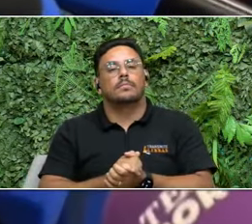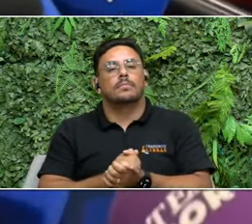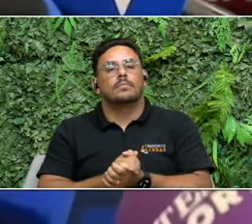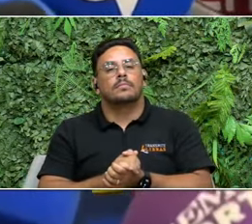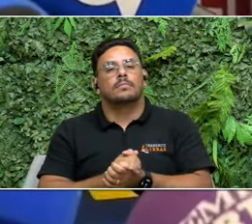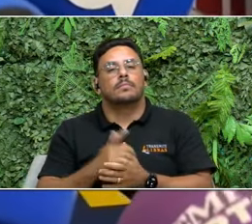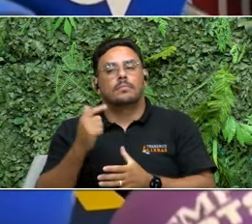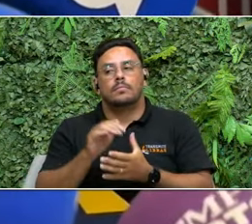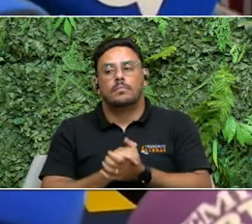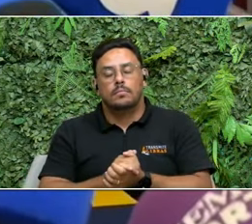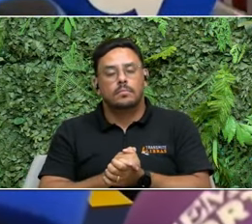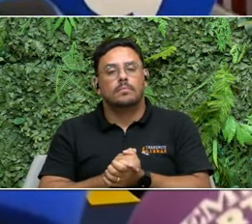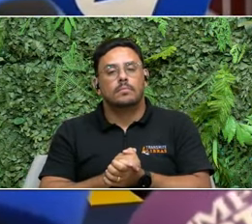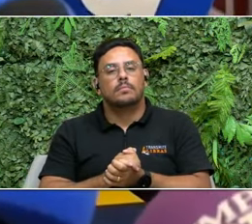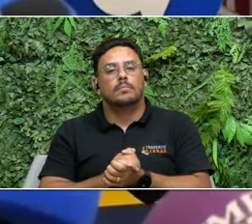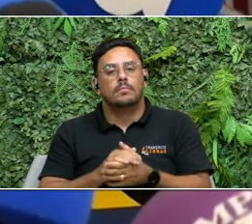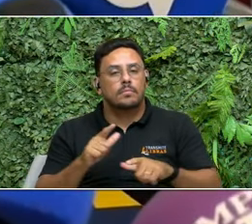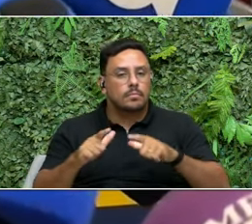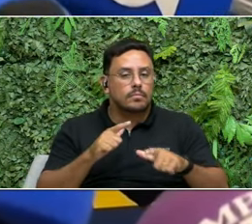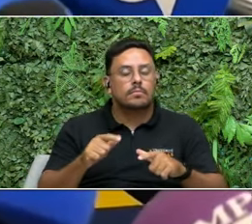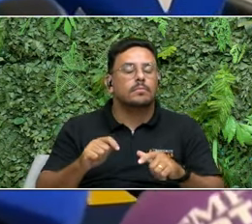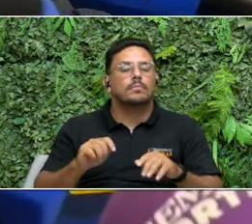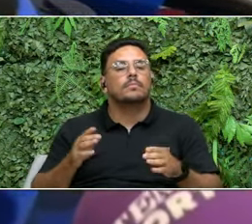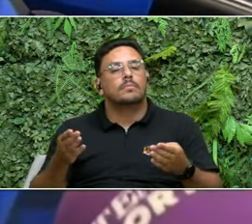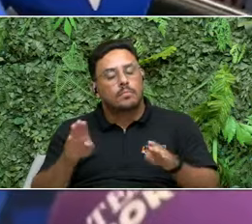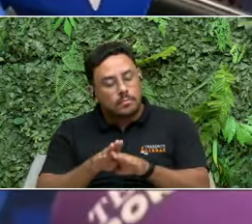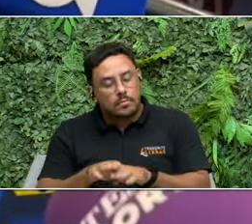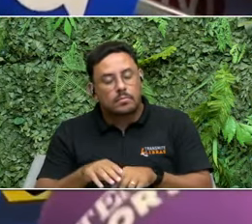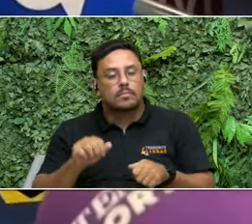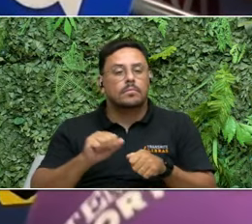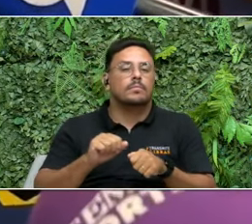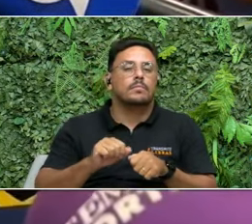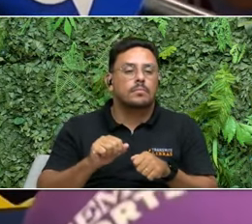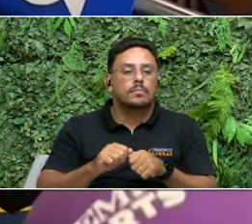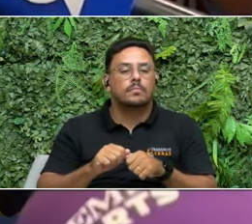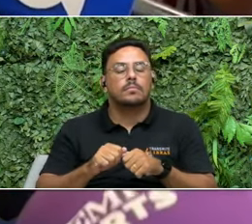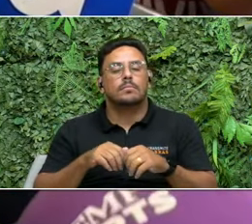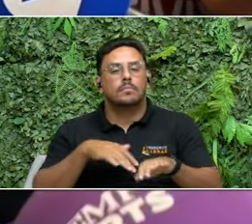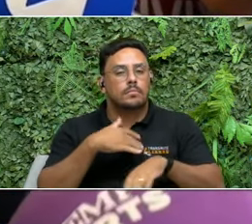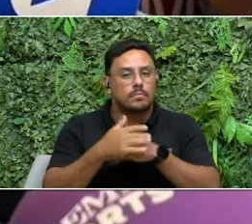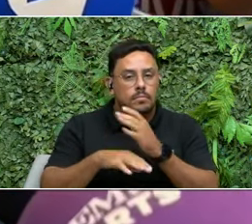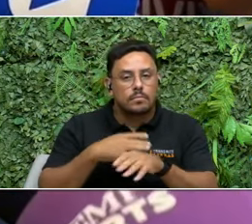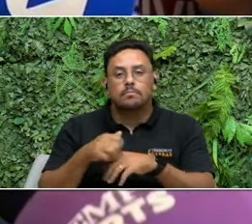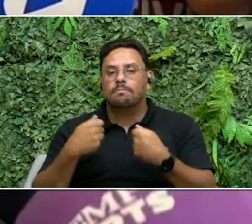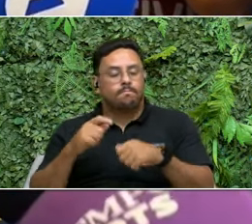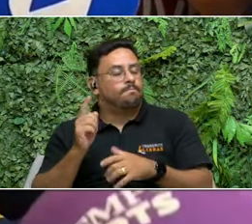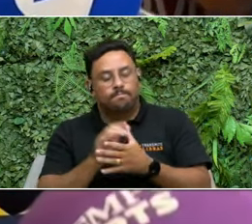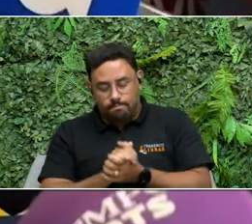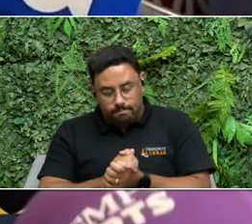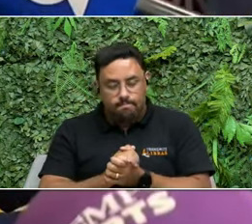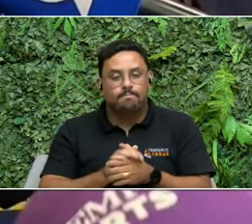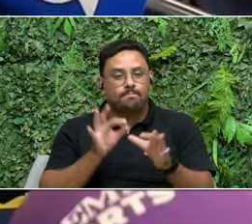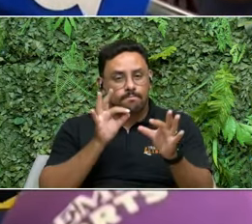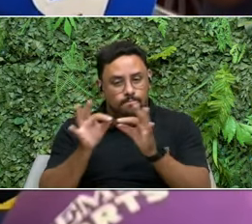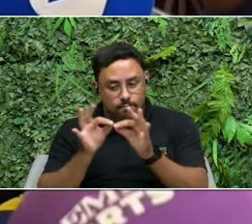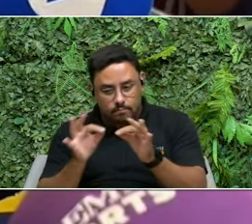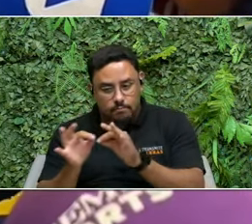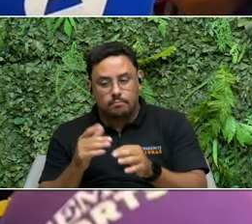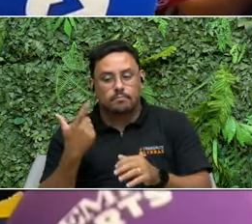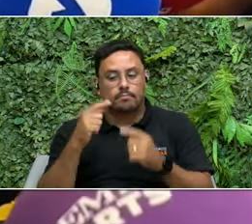for afrontar faciendo Son pris